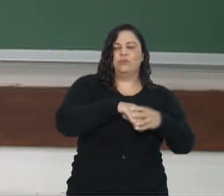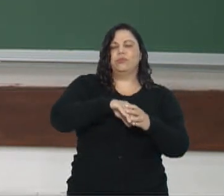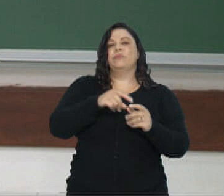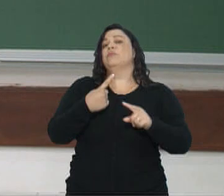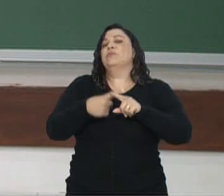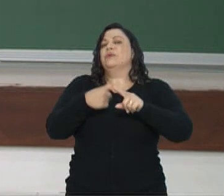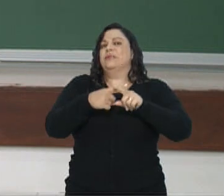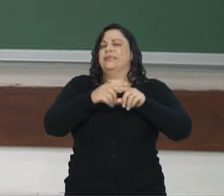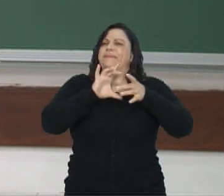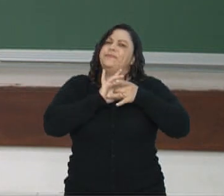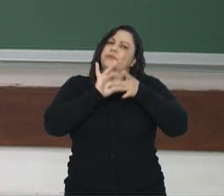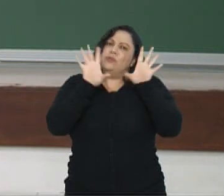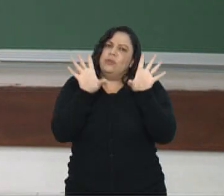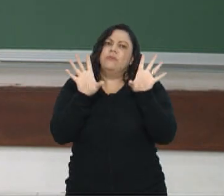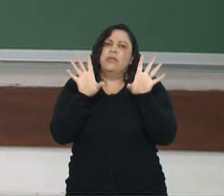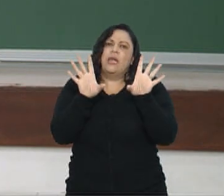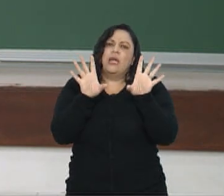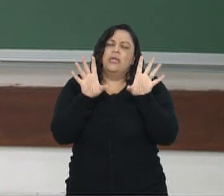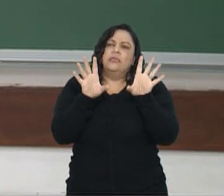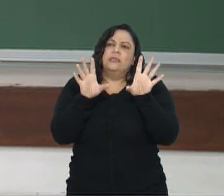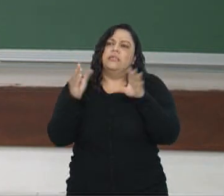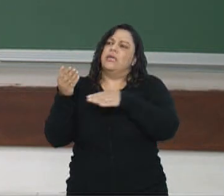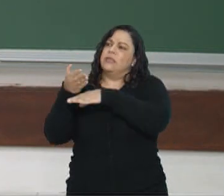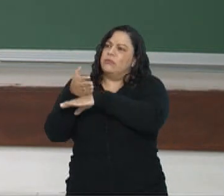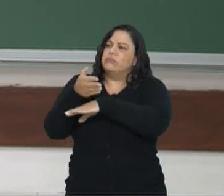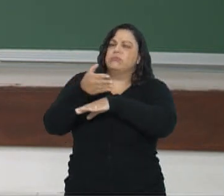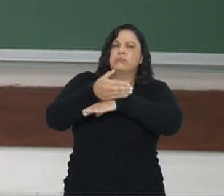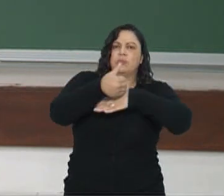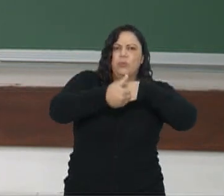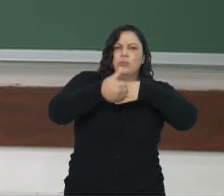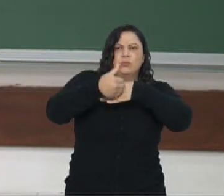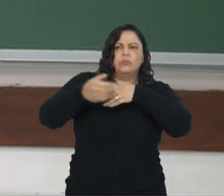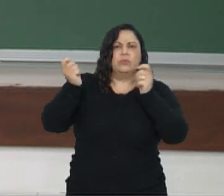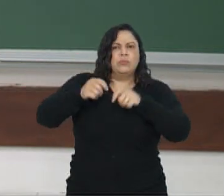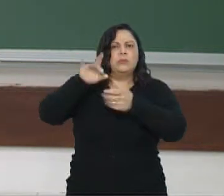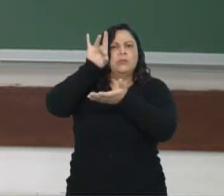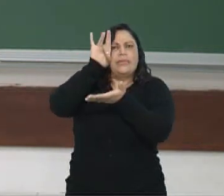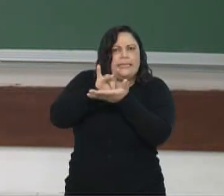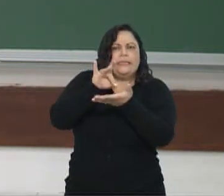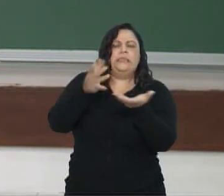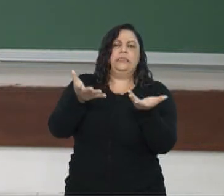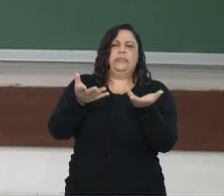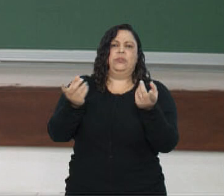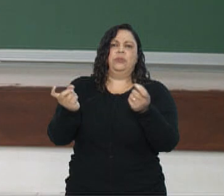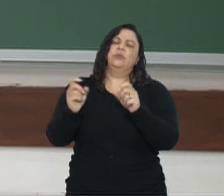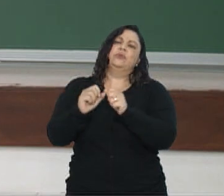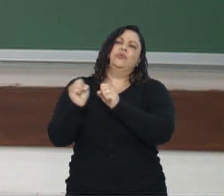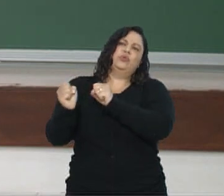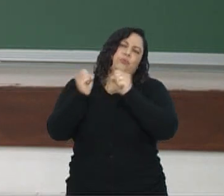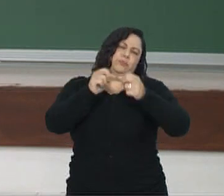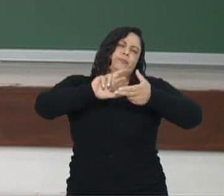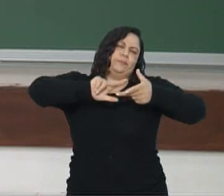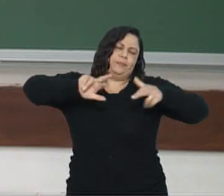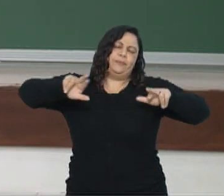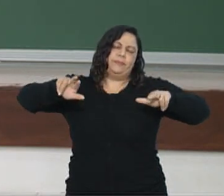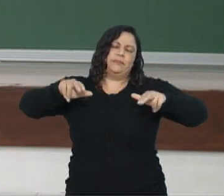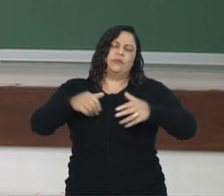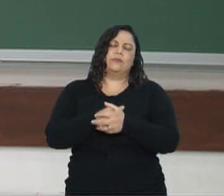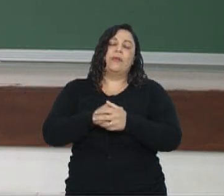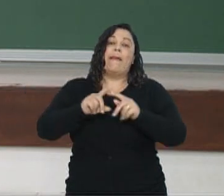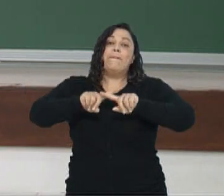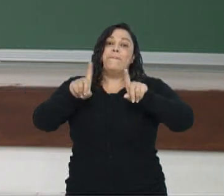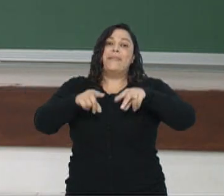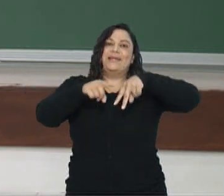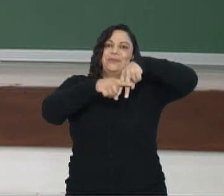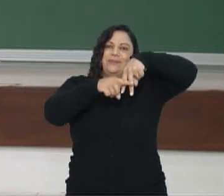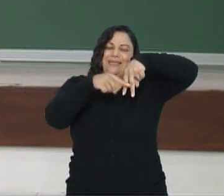eles ainda vão querer um pouco de Estado para garantir a propriedade deles, para garantir o privilégio deles participarem do parlamento. Já os anarquistas,